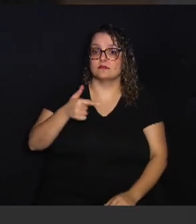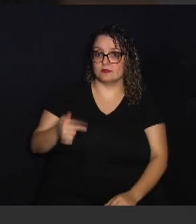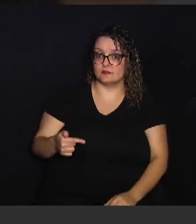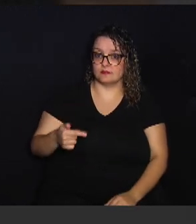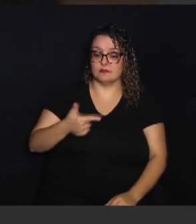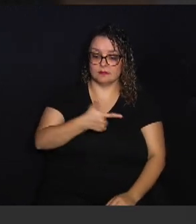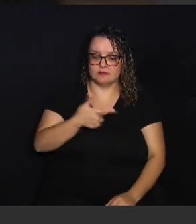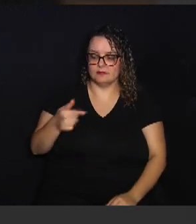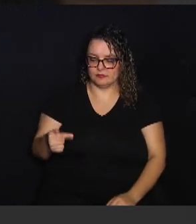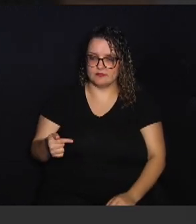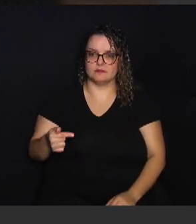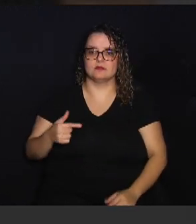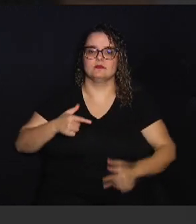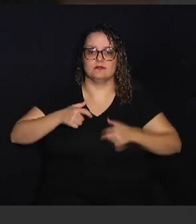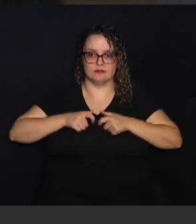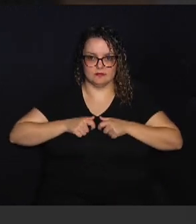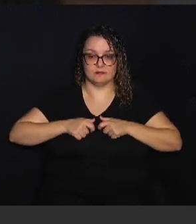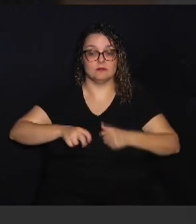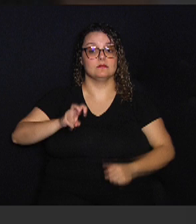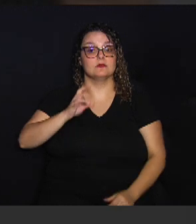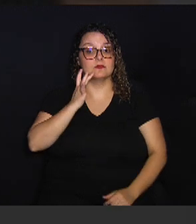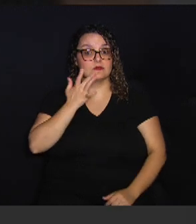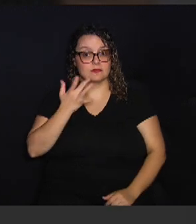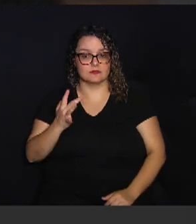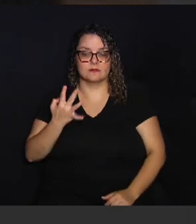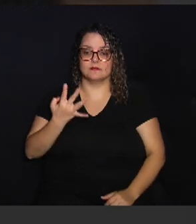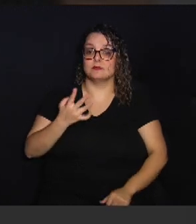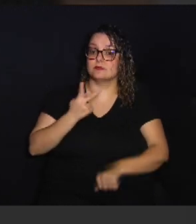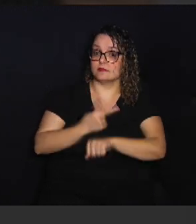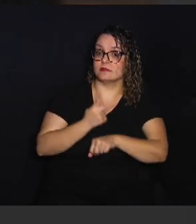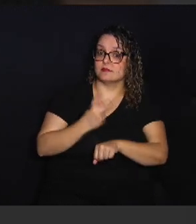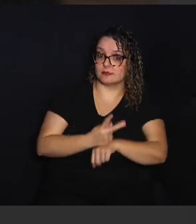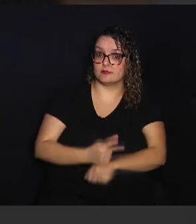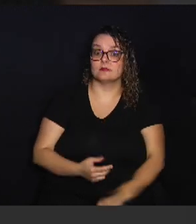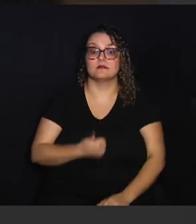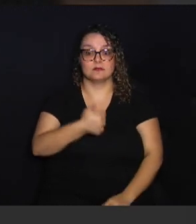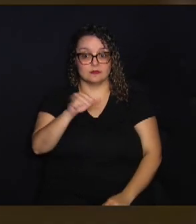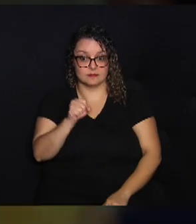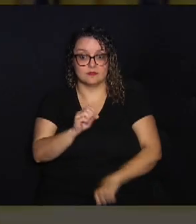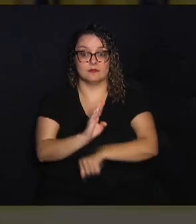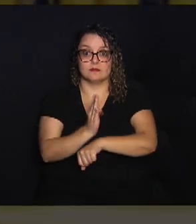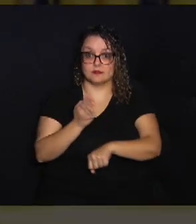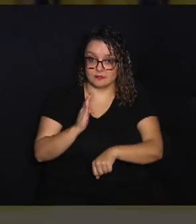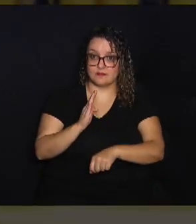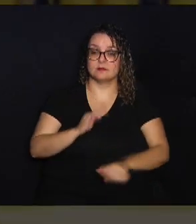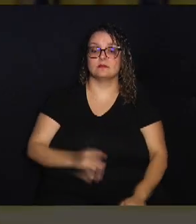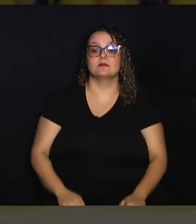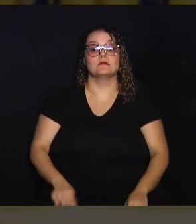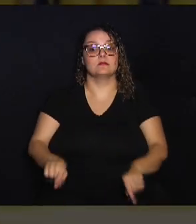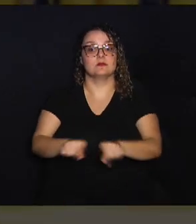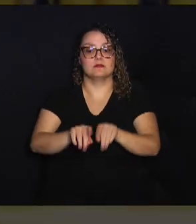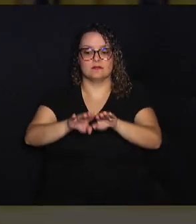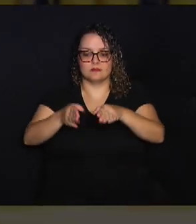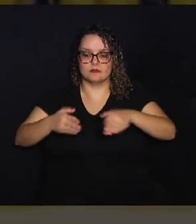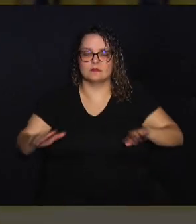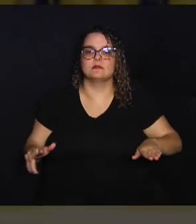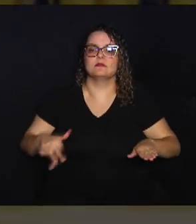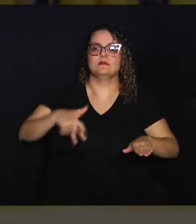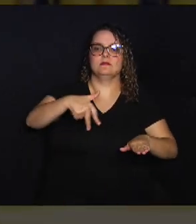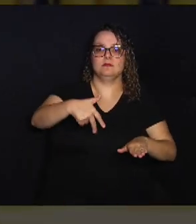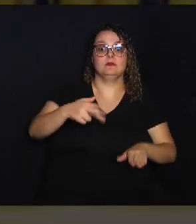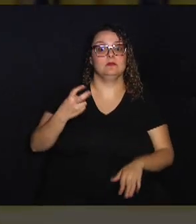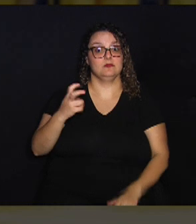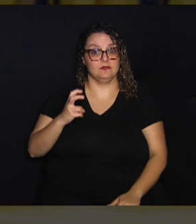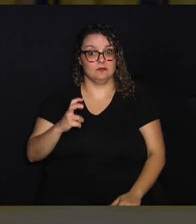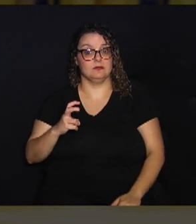medalhas no total, sendo 5 de ouro, 4 de prata e 18 de bronze. Além disso, o Brasil é o 5º país